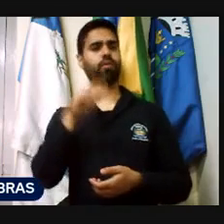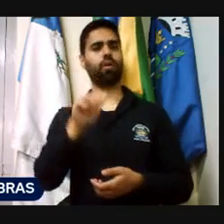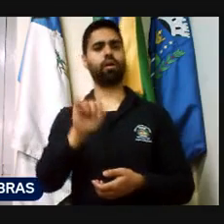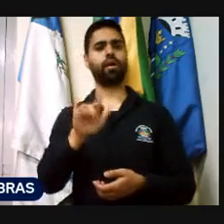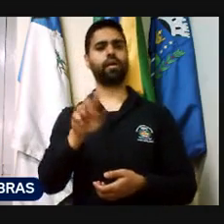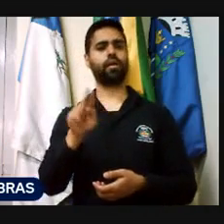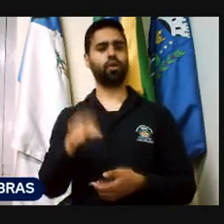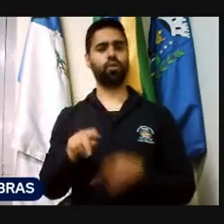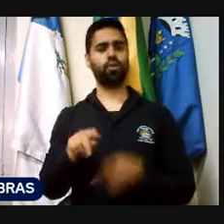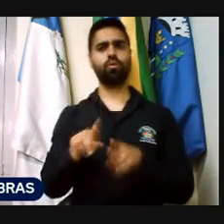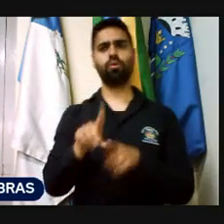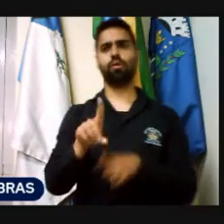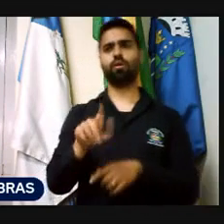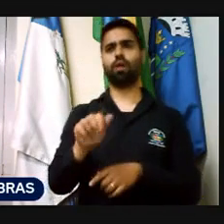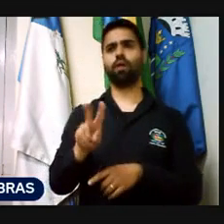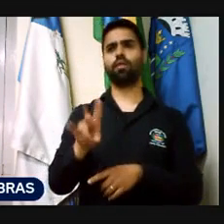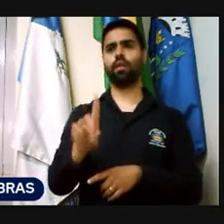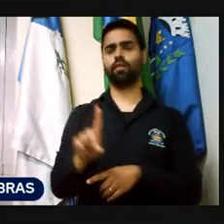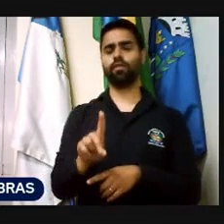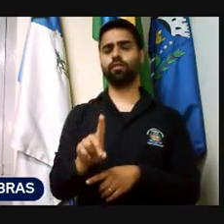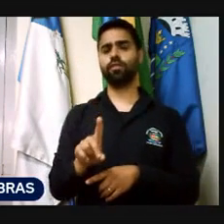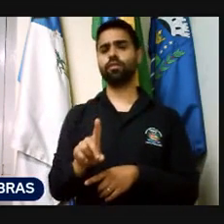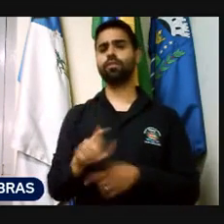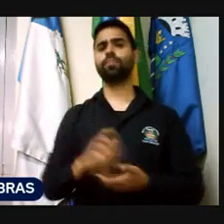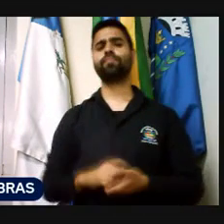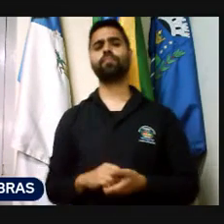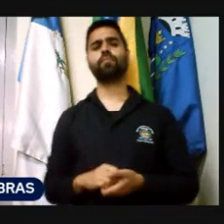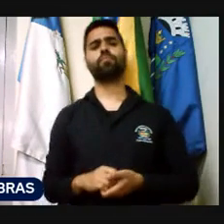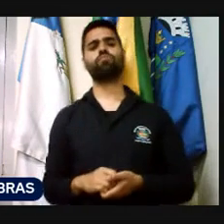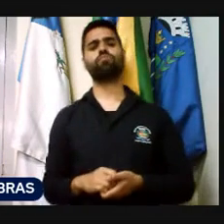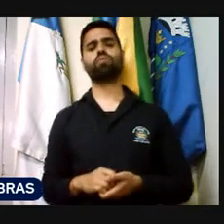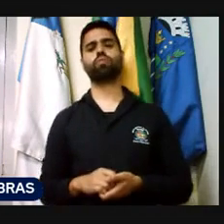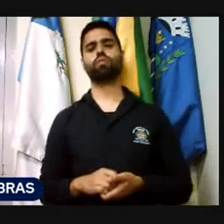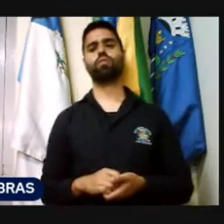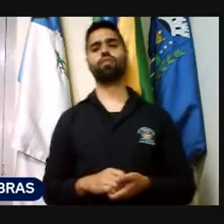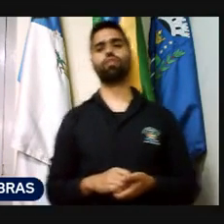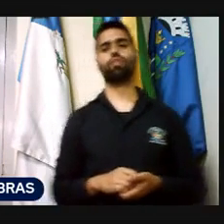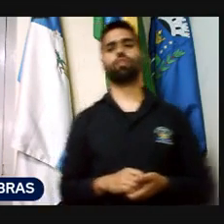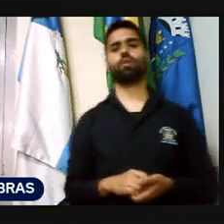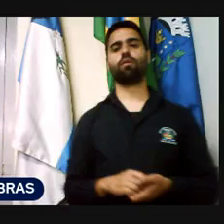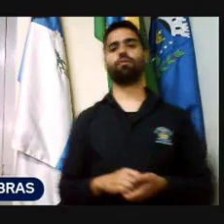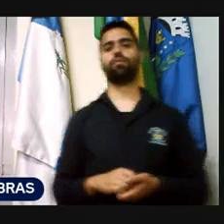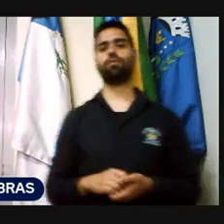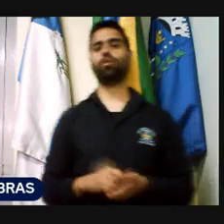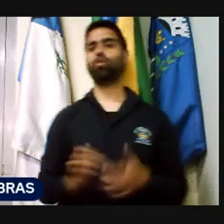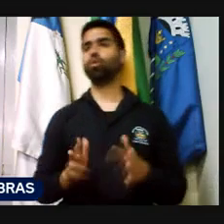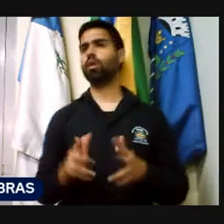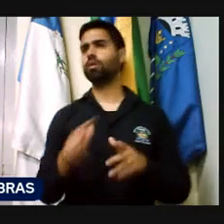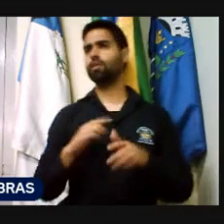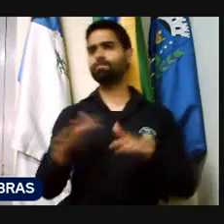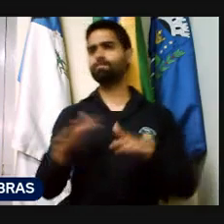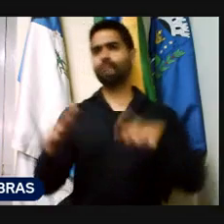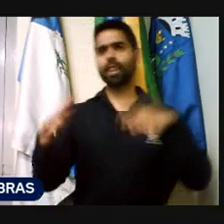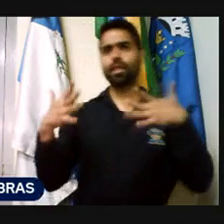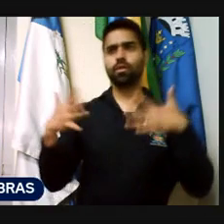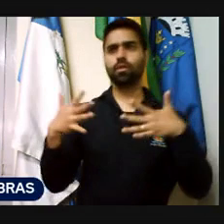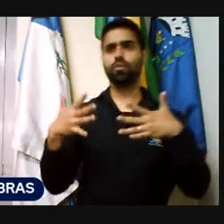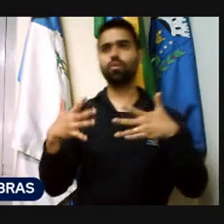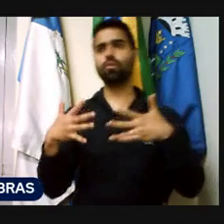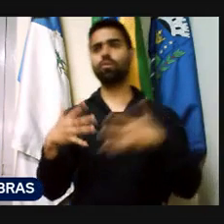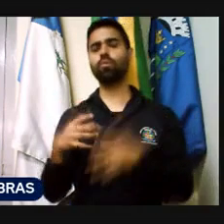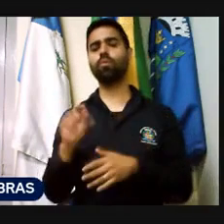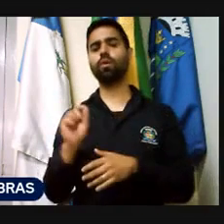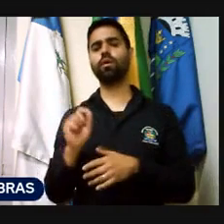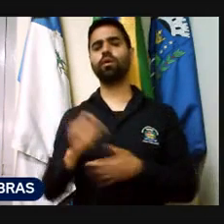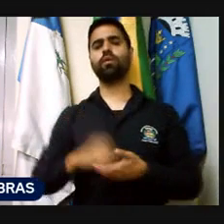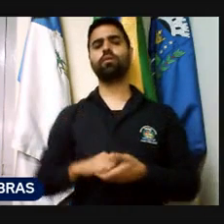Nogueira, todos nós aqui estivemos debruçados aí e antenados, é o nosso papel, a gente estava